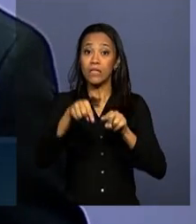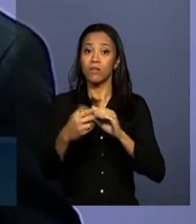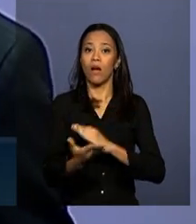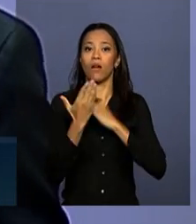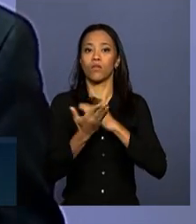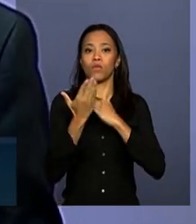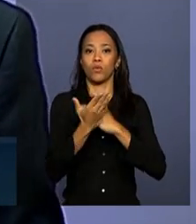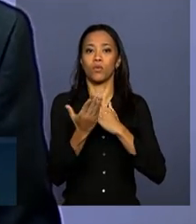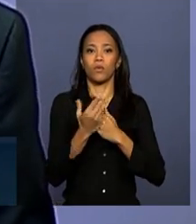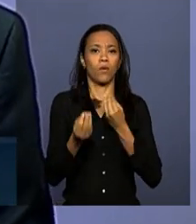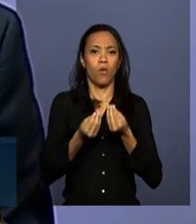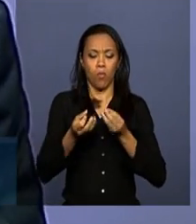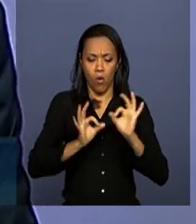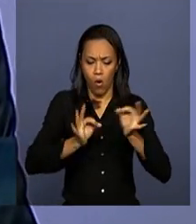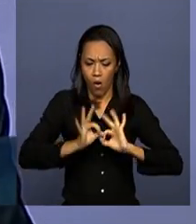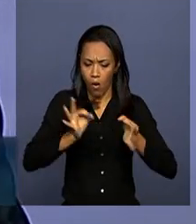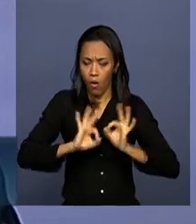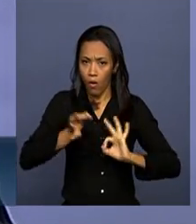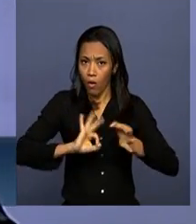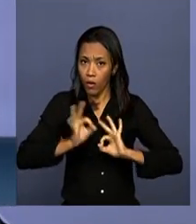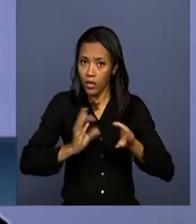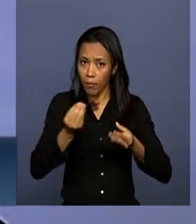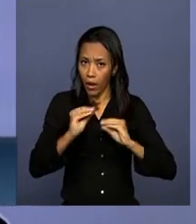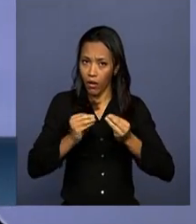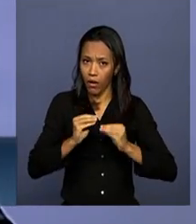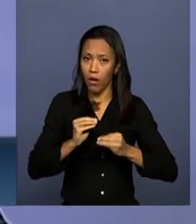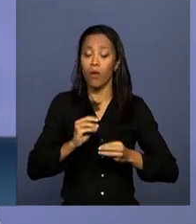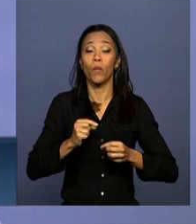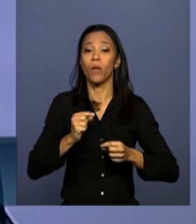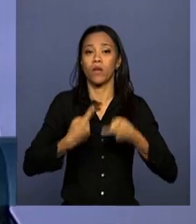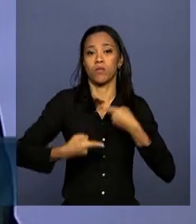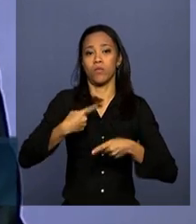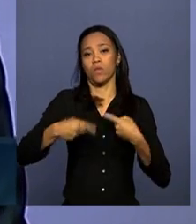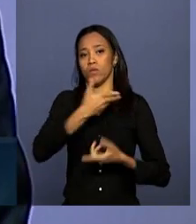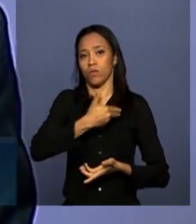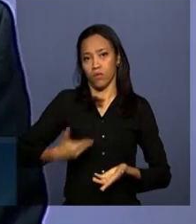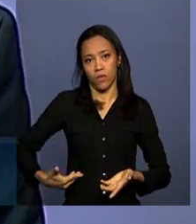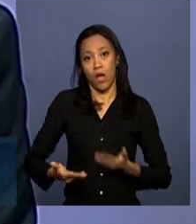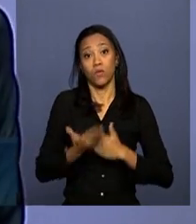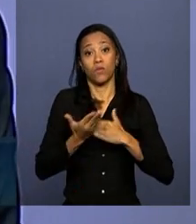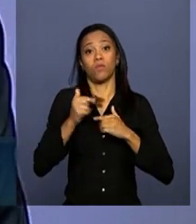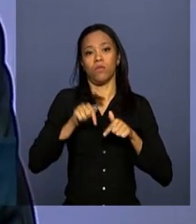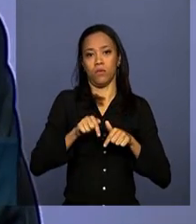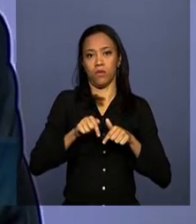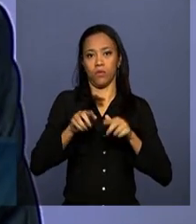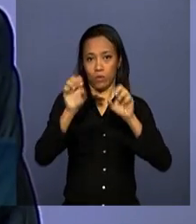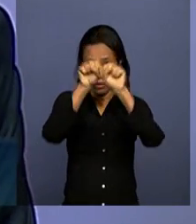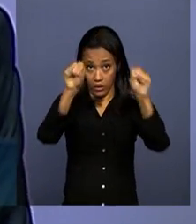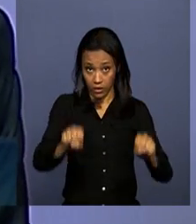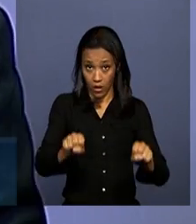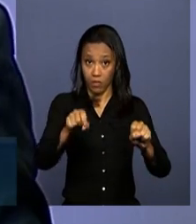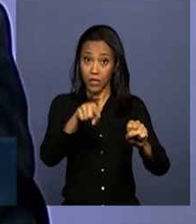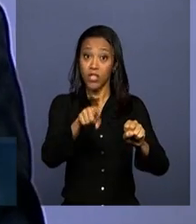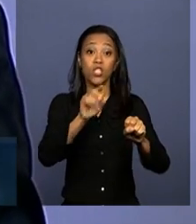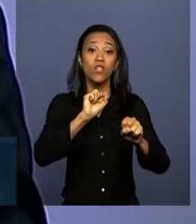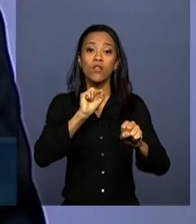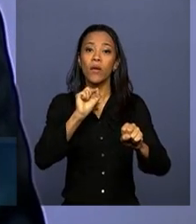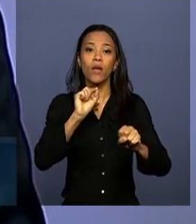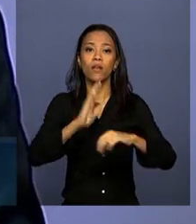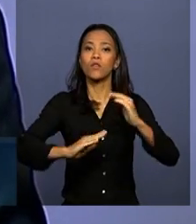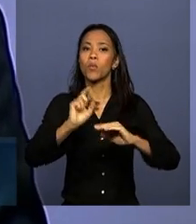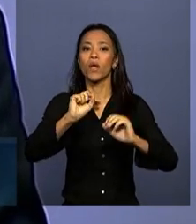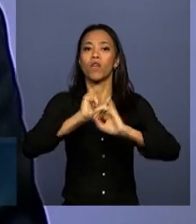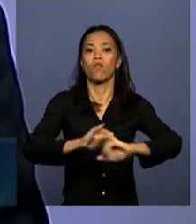públicas, para o processo de monitoramento e para a própria preservação da vida das mulheres. Mas o nosso sistema de informação